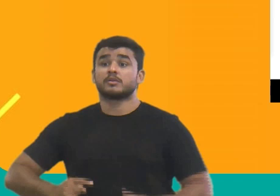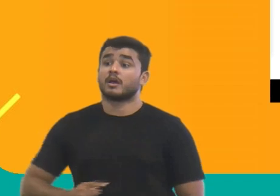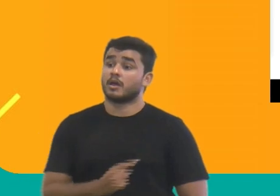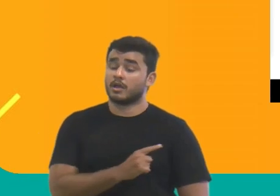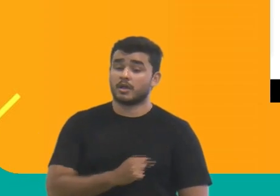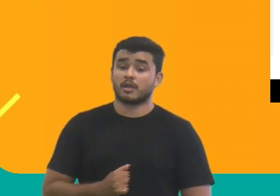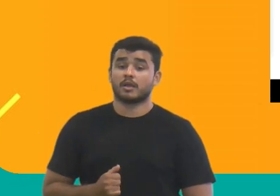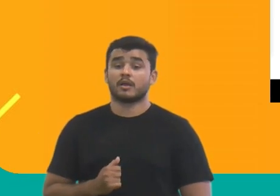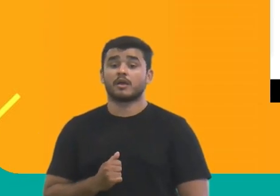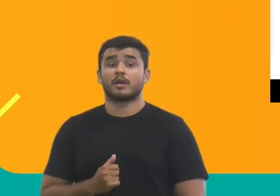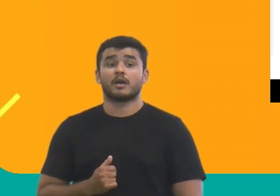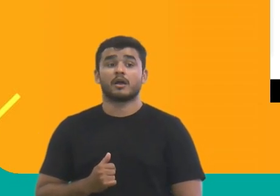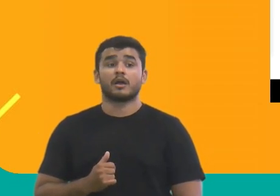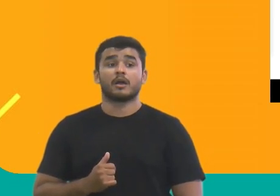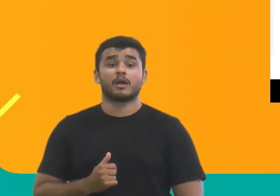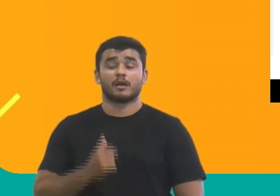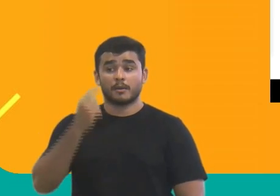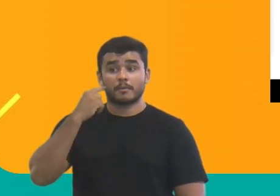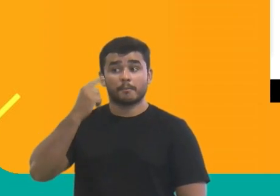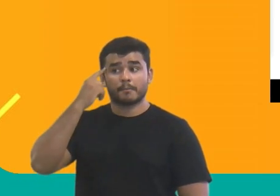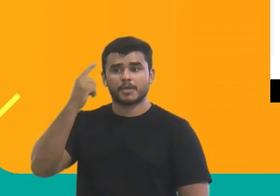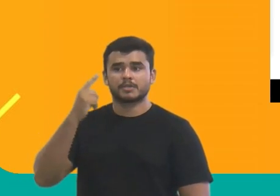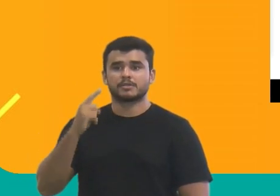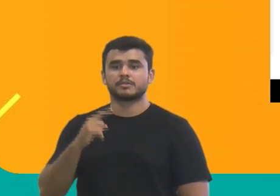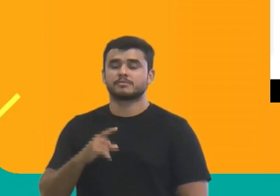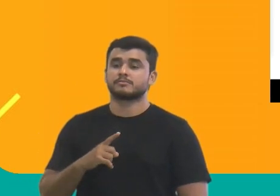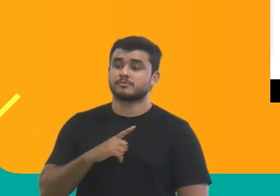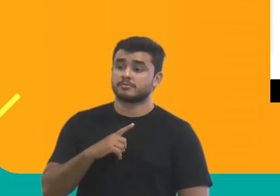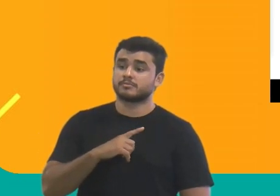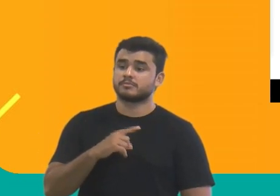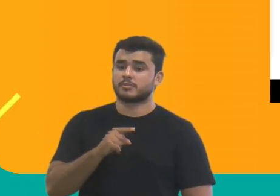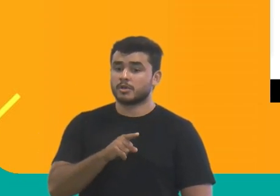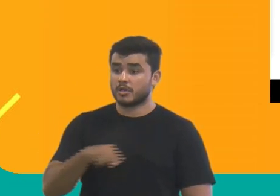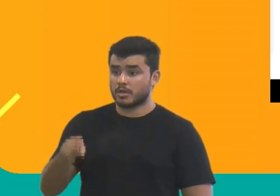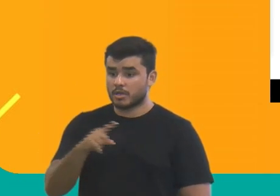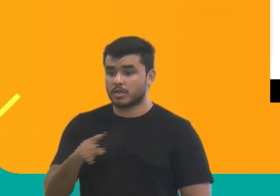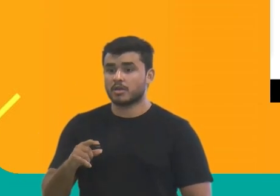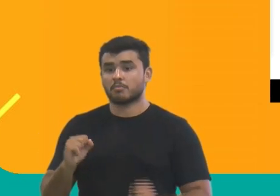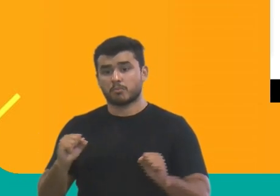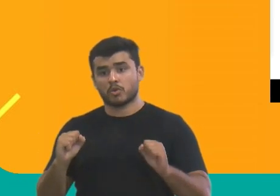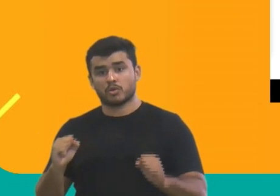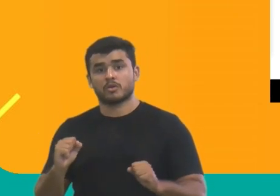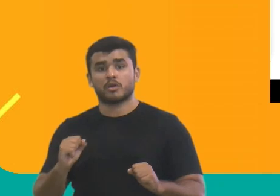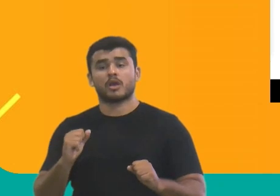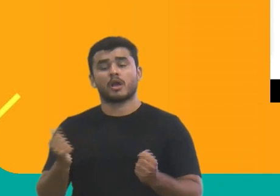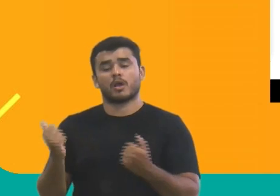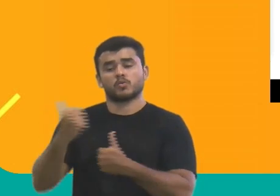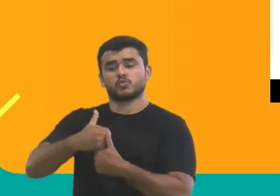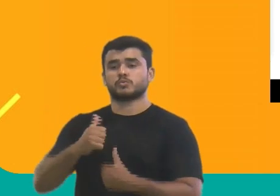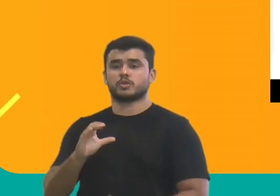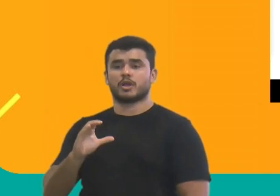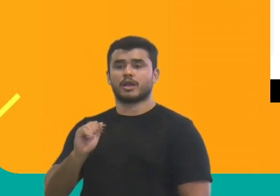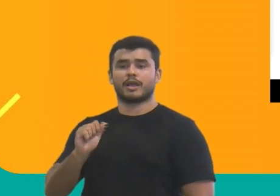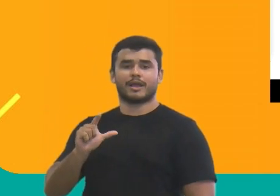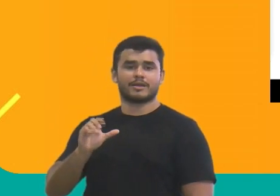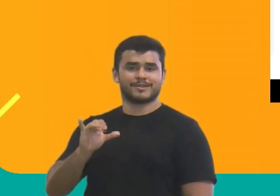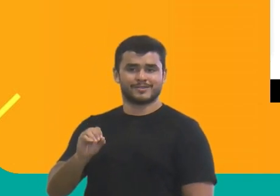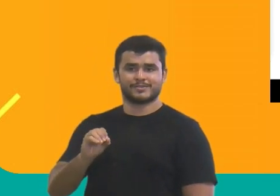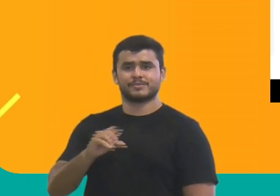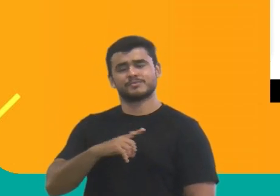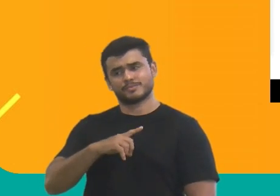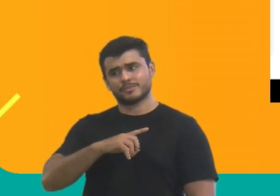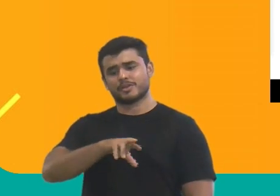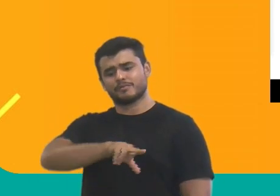da coleguinha, né? Pode participar no equilíbrio do carbonato e substituir o cálcio em diversos